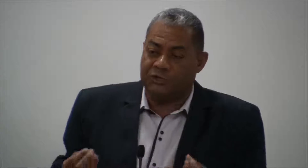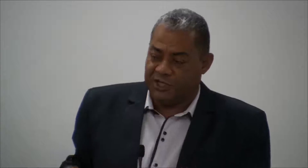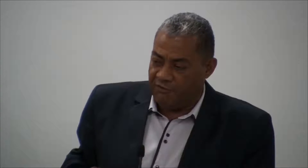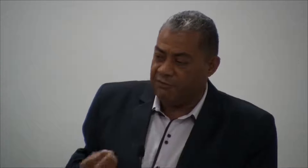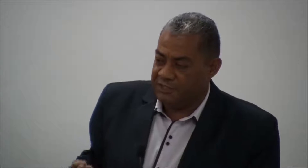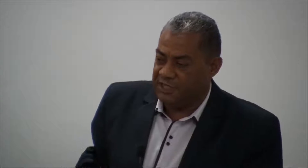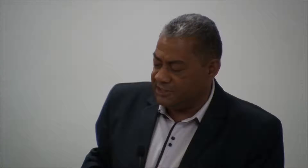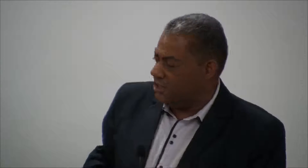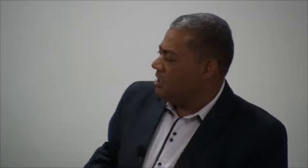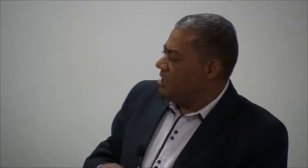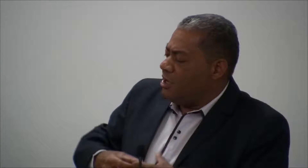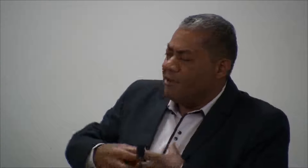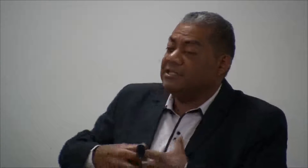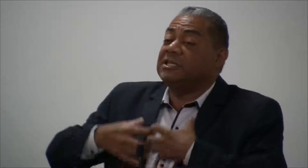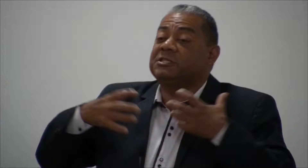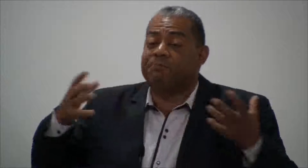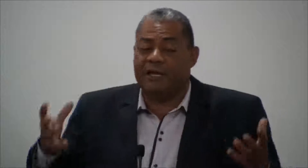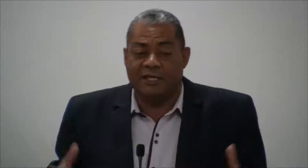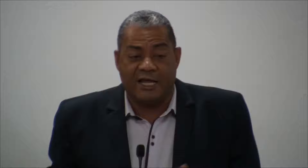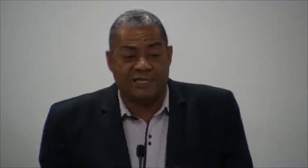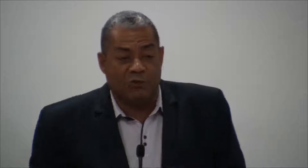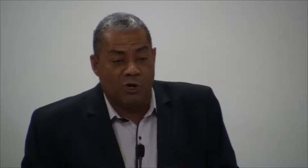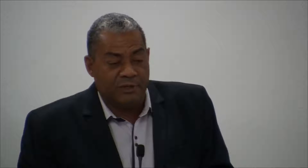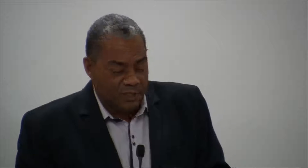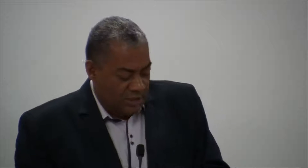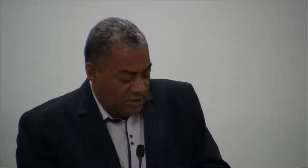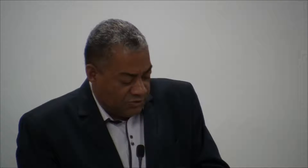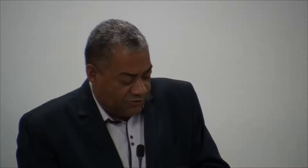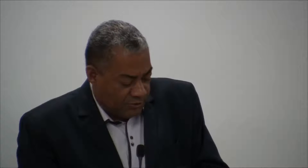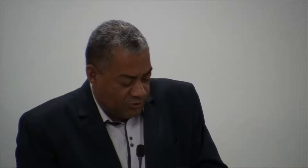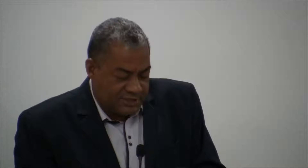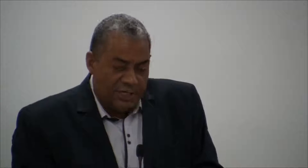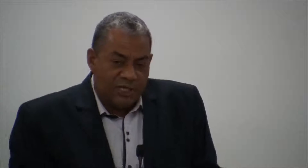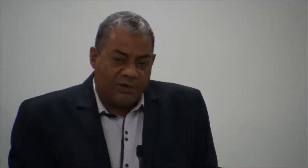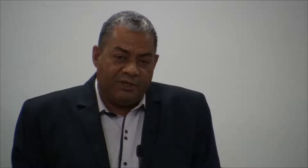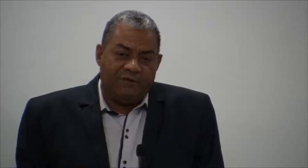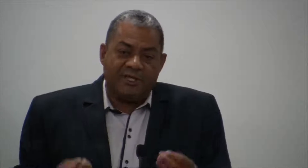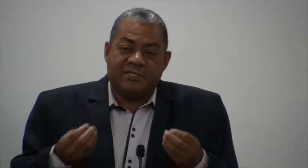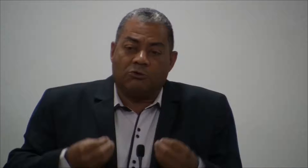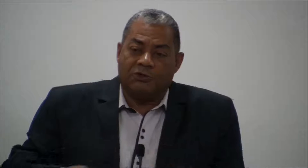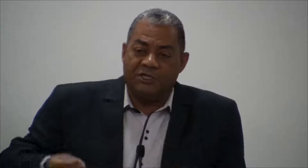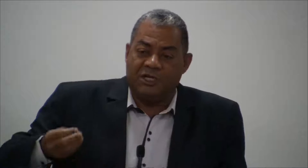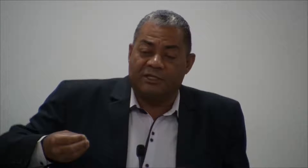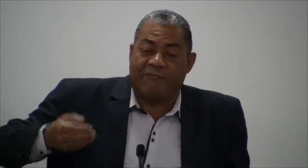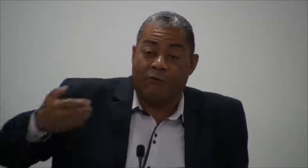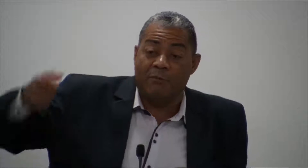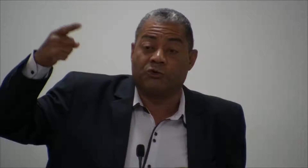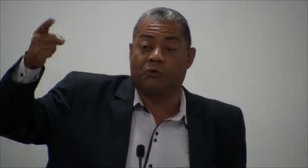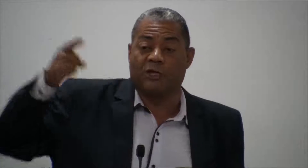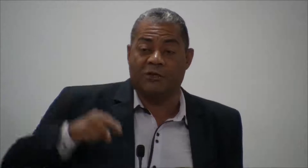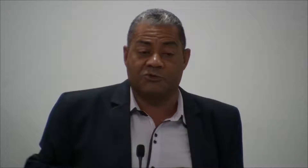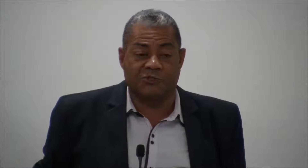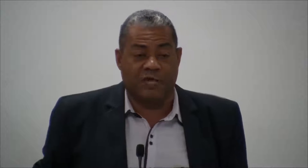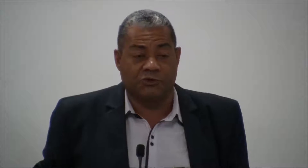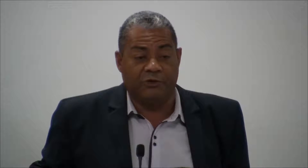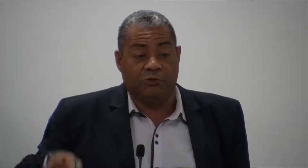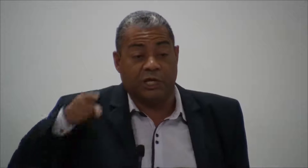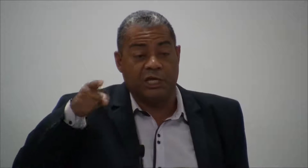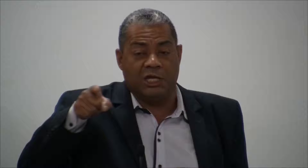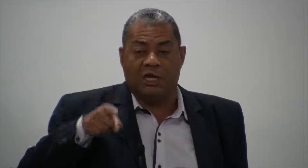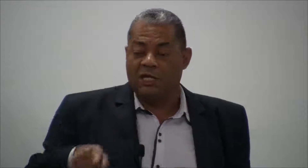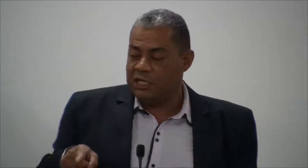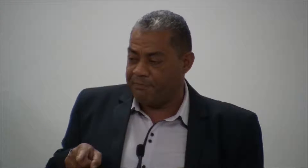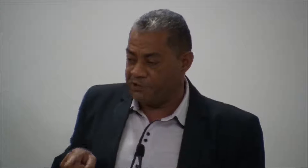padrão social, vamos dizer assim, e há uma disparidade enorme nos valores. Então, deveria se corrigir da forma que o Orlando José